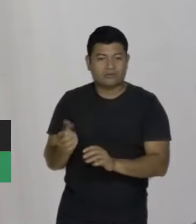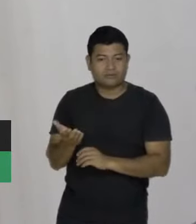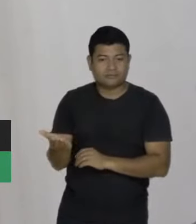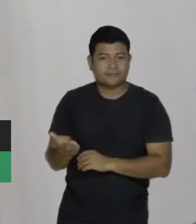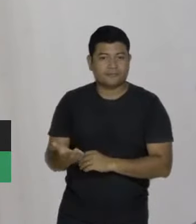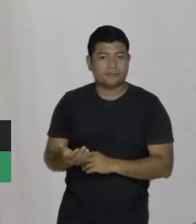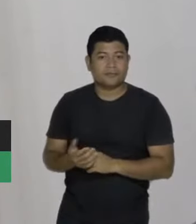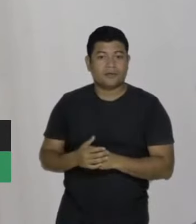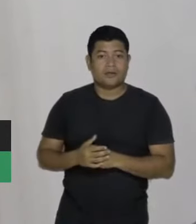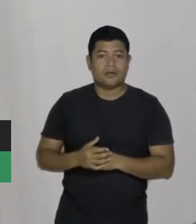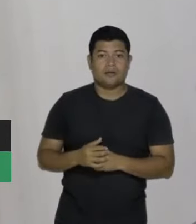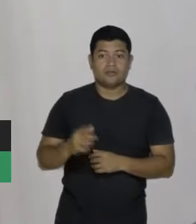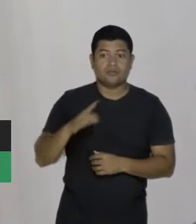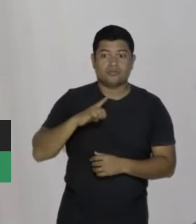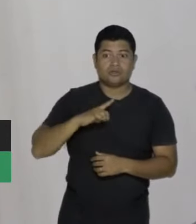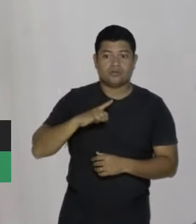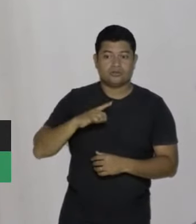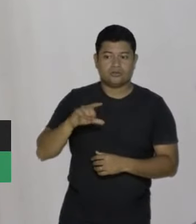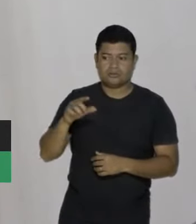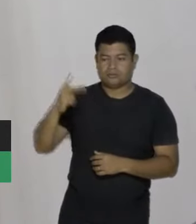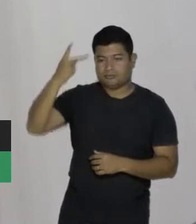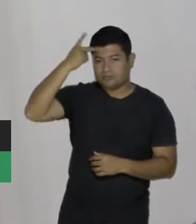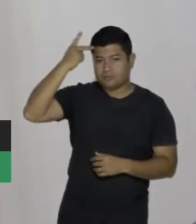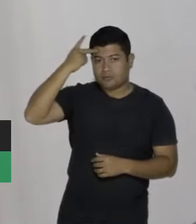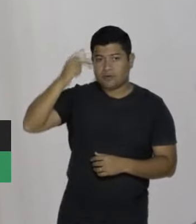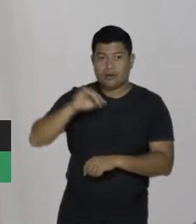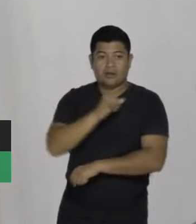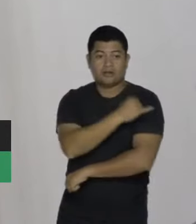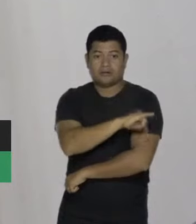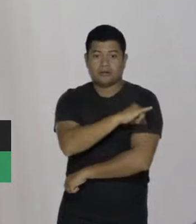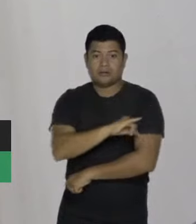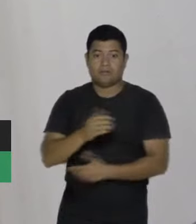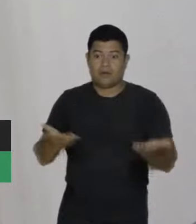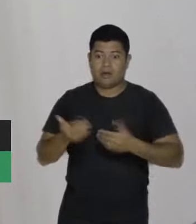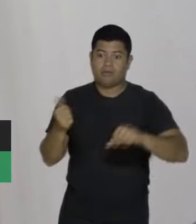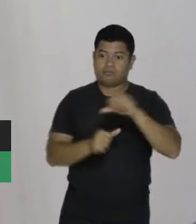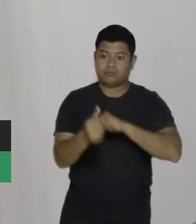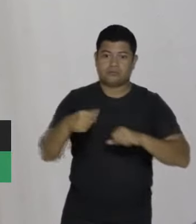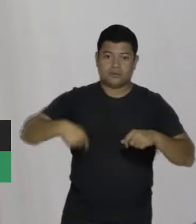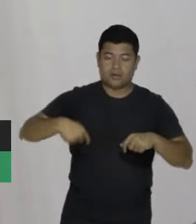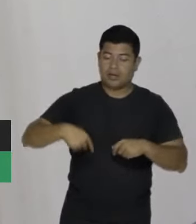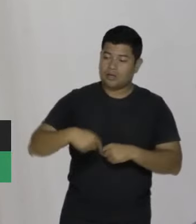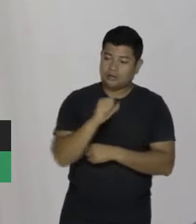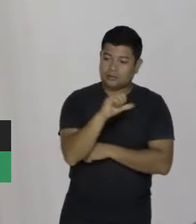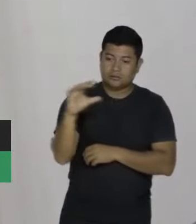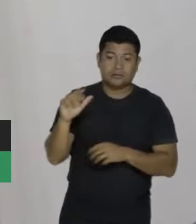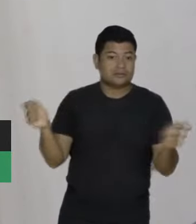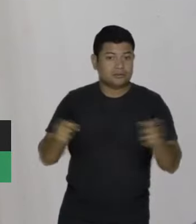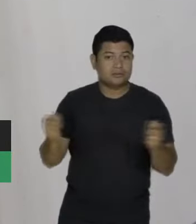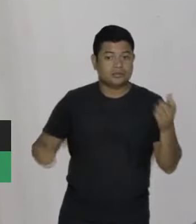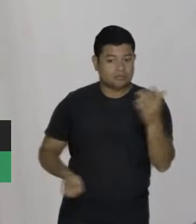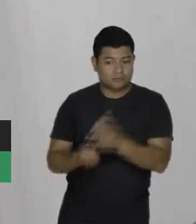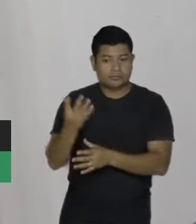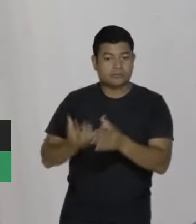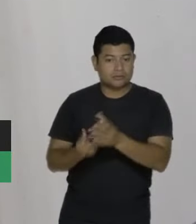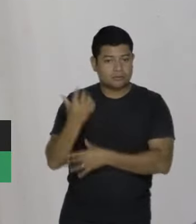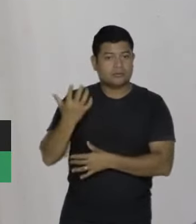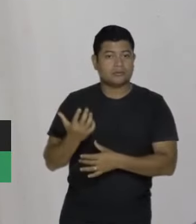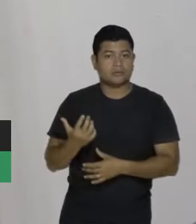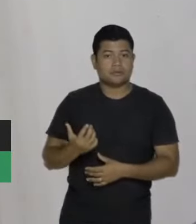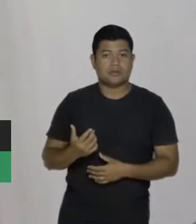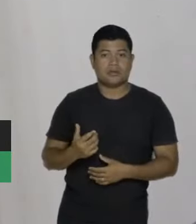apesar dos bons resultados decorrentes de exaustivos estudos técnicos e científicos desenvolvidos aqui no nosso estado pela